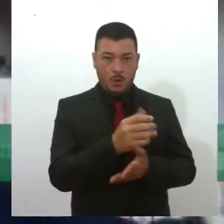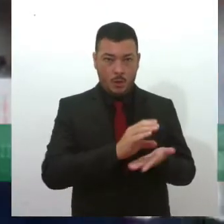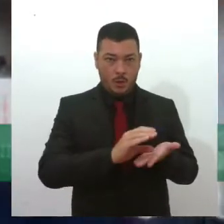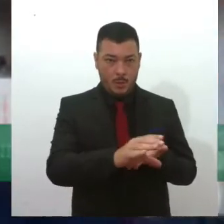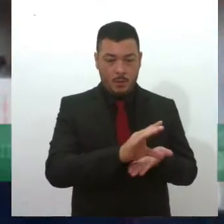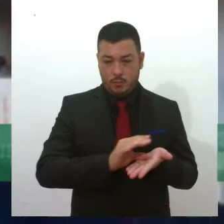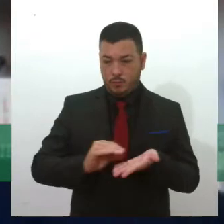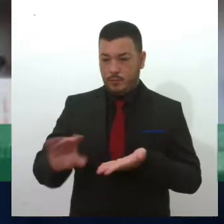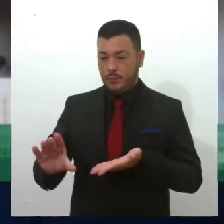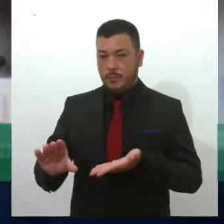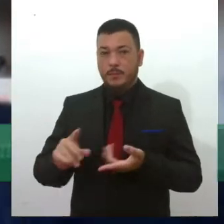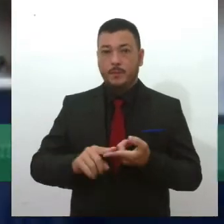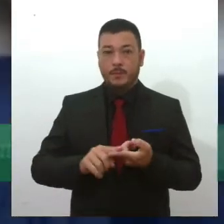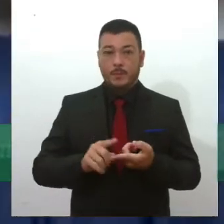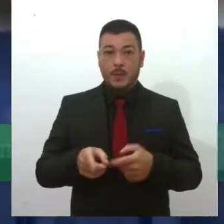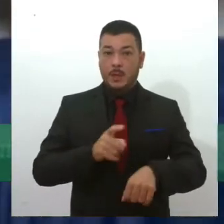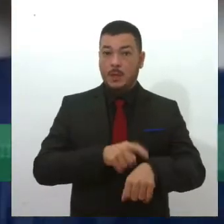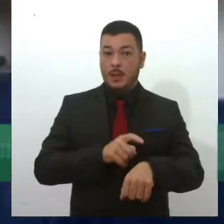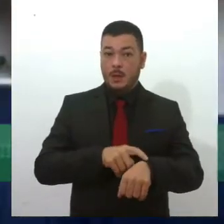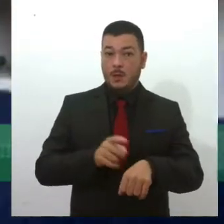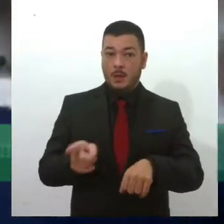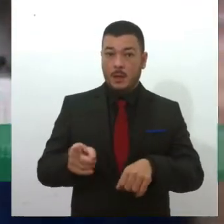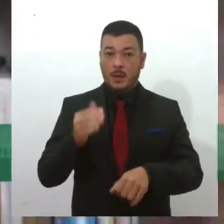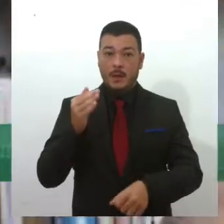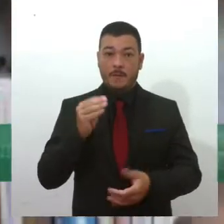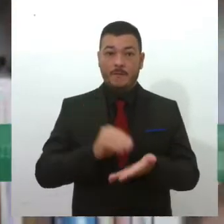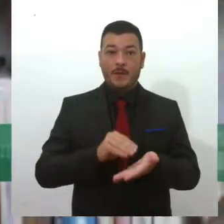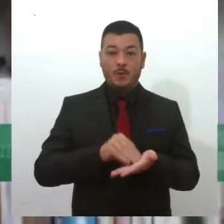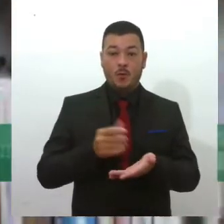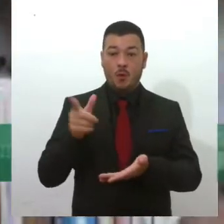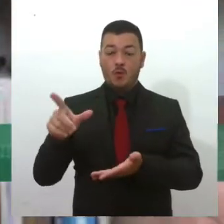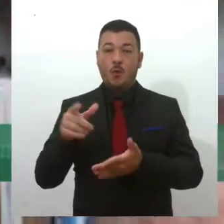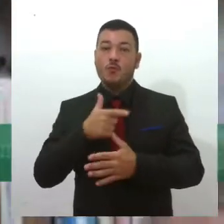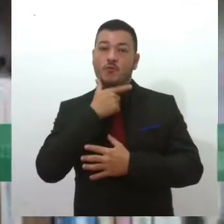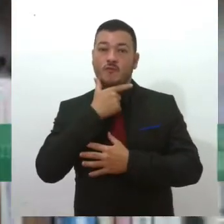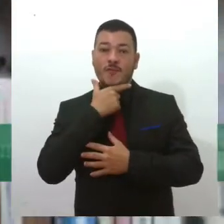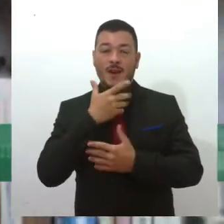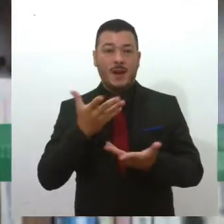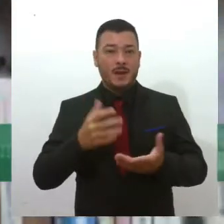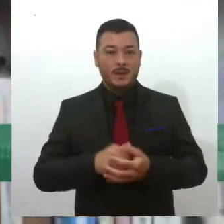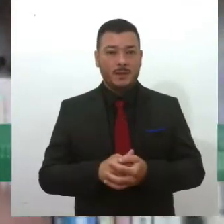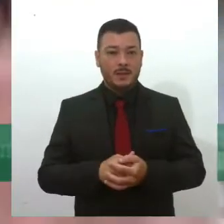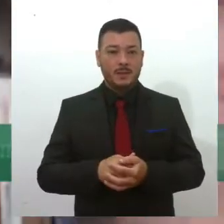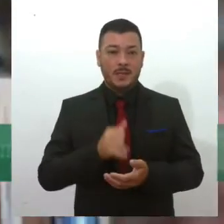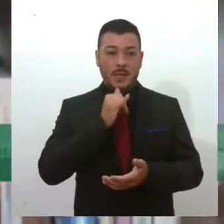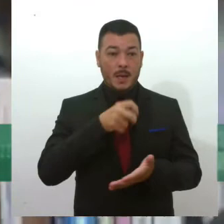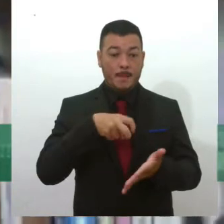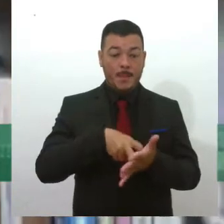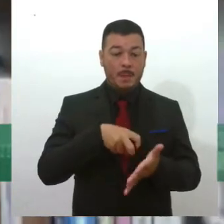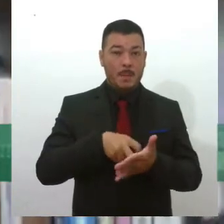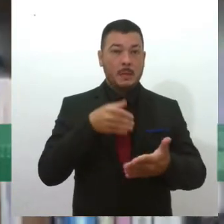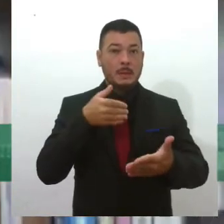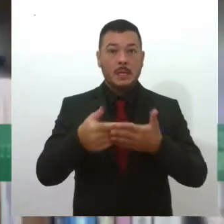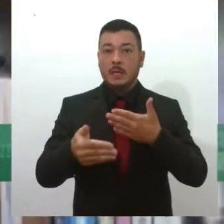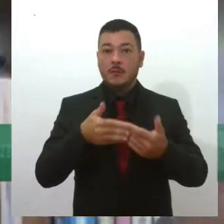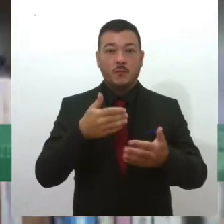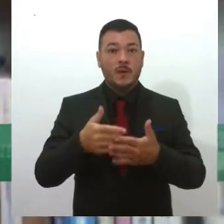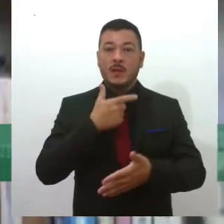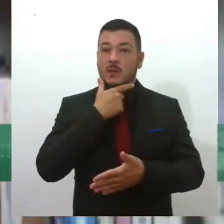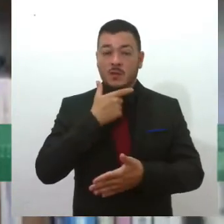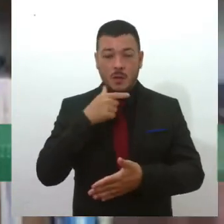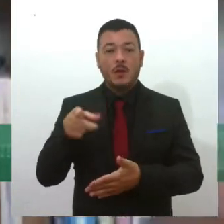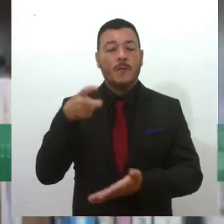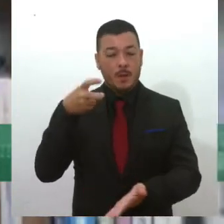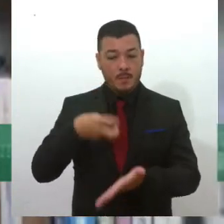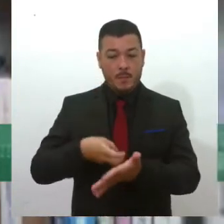momento da aplicação da pena, ele está ocupando um outro cargo, e a lei diz que ele cumprirá a pena em qualquer cargo que ele se encontre, o